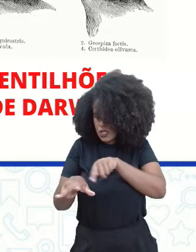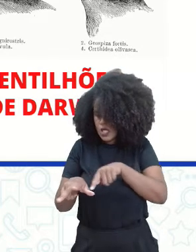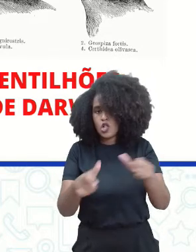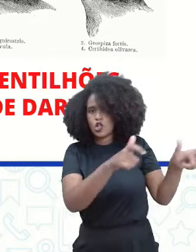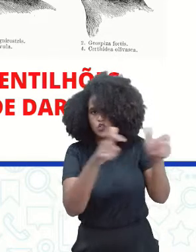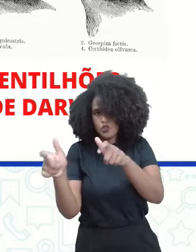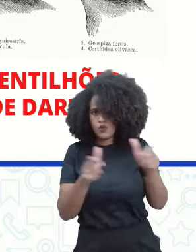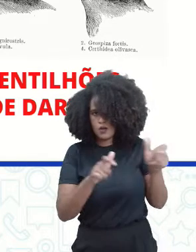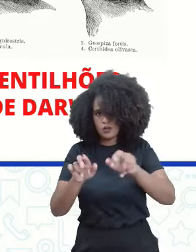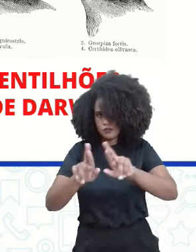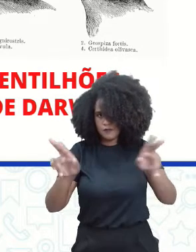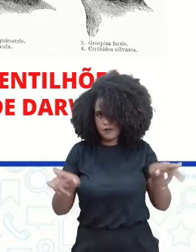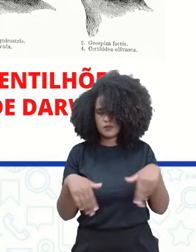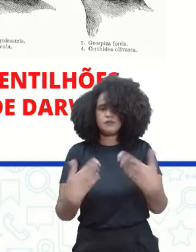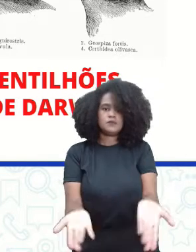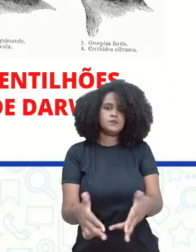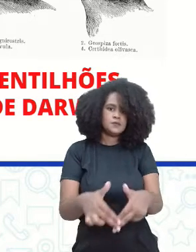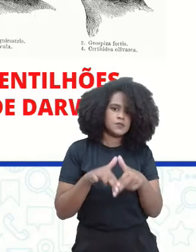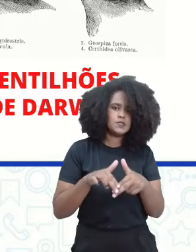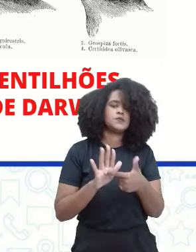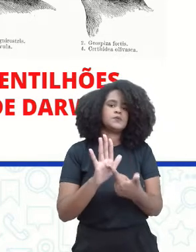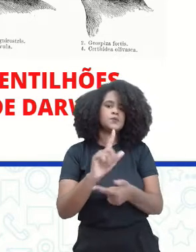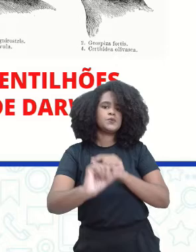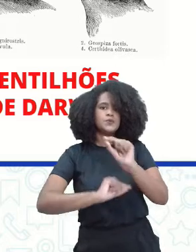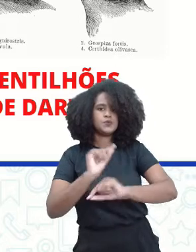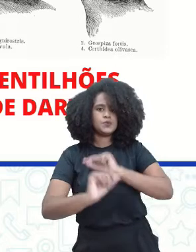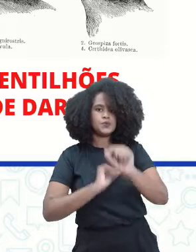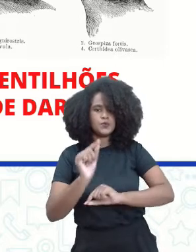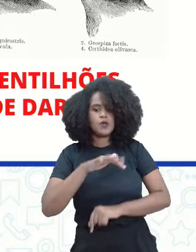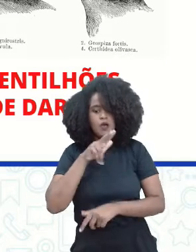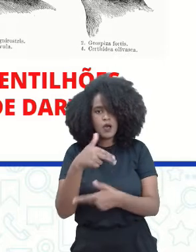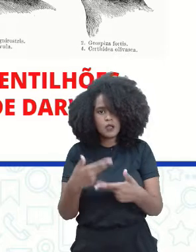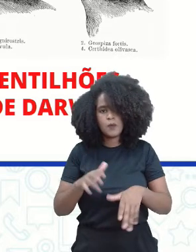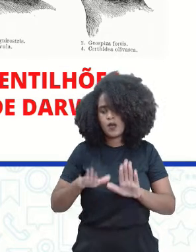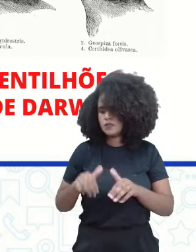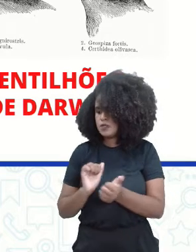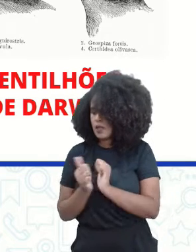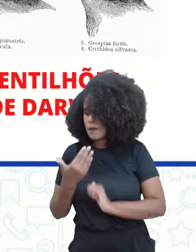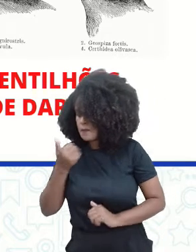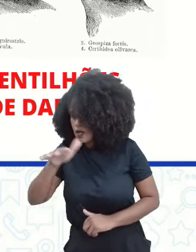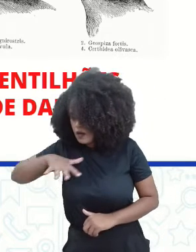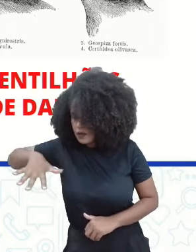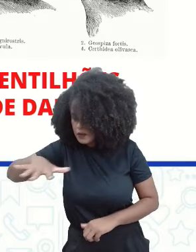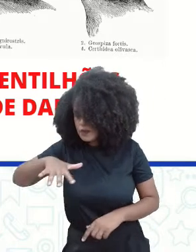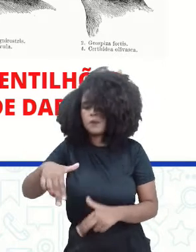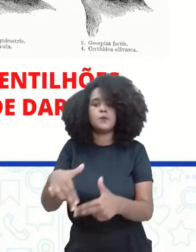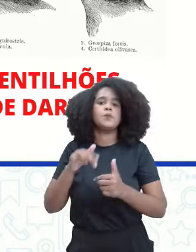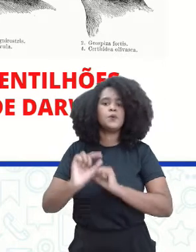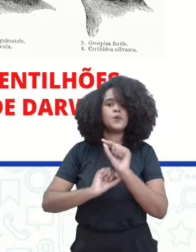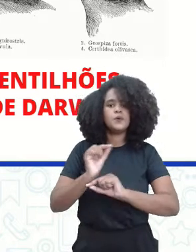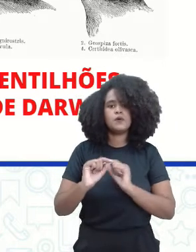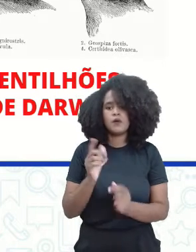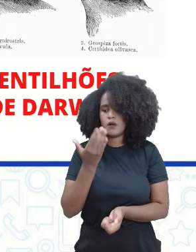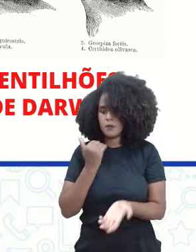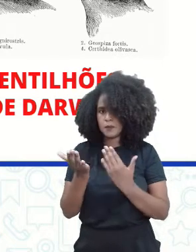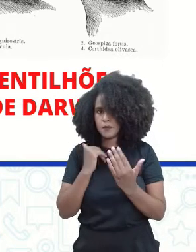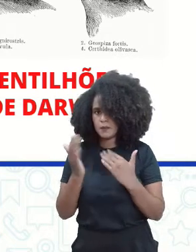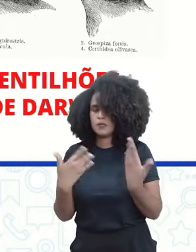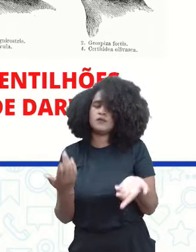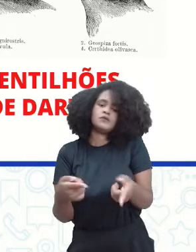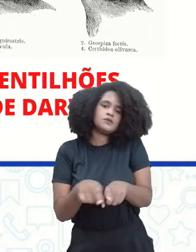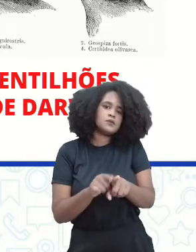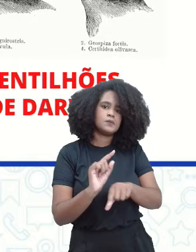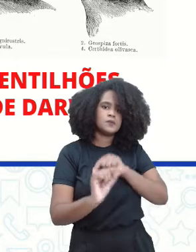Então, ele coloca que esses seres se adaptaram melhor ao ambiente devido principalmente à alimentação, e